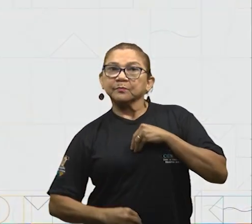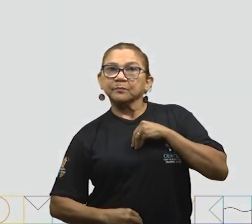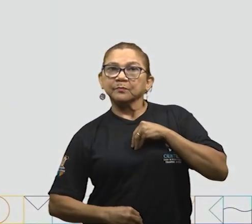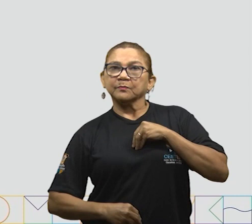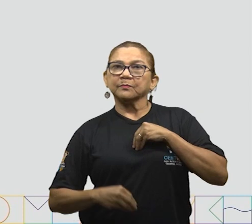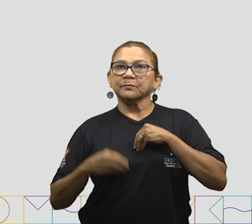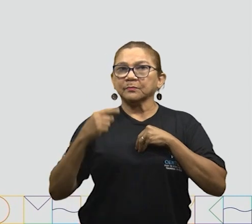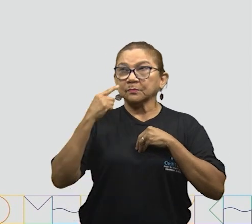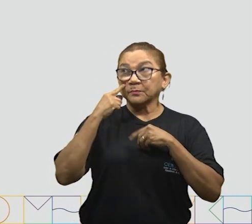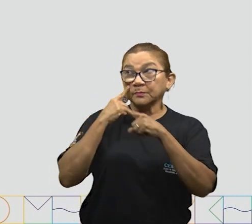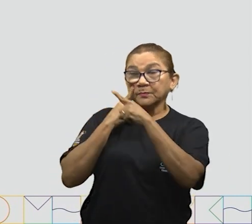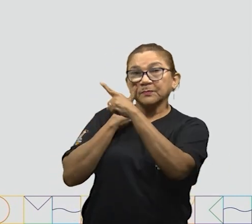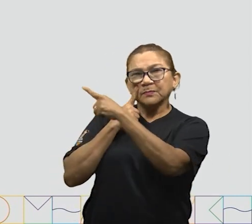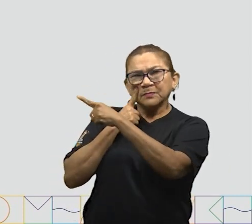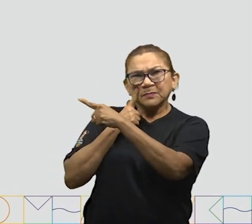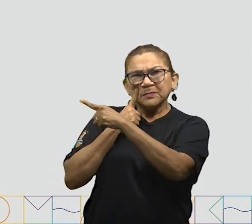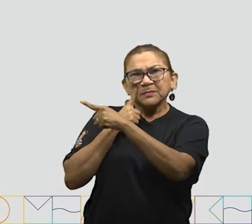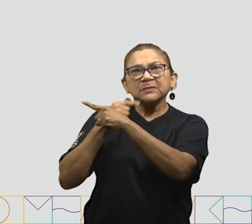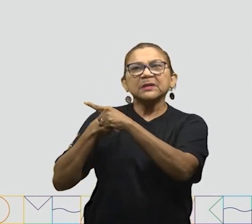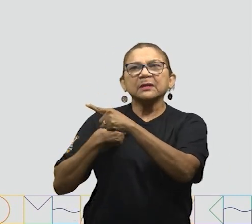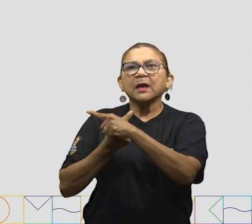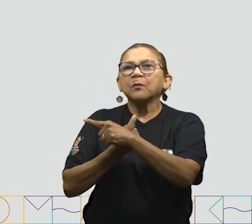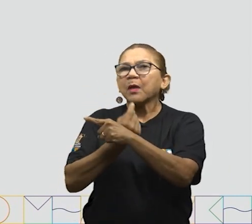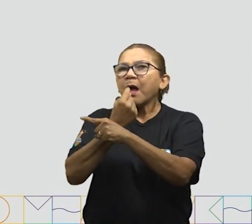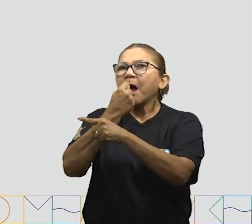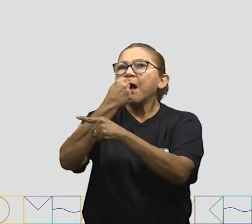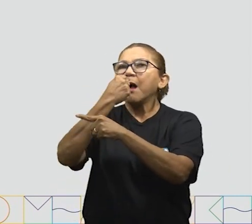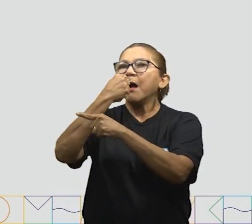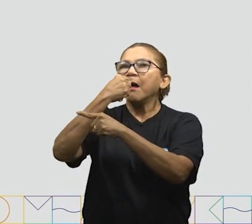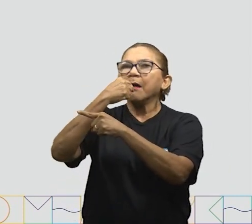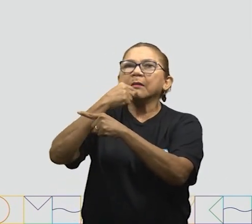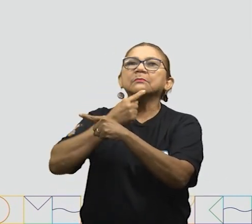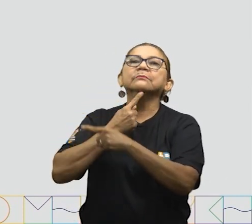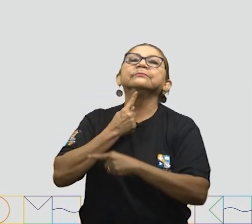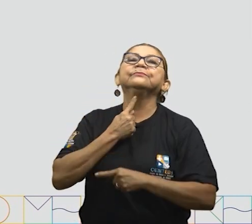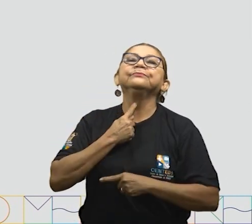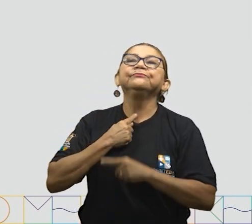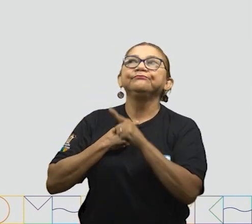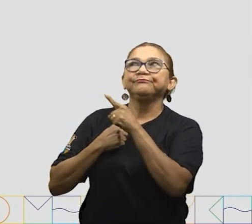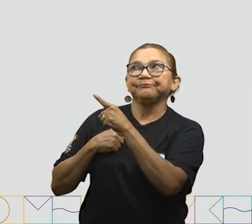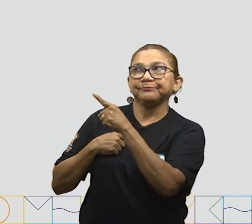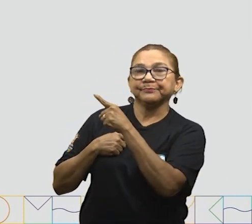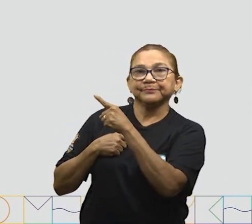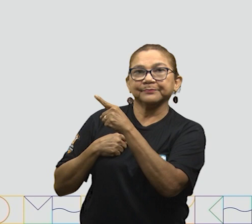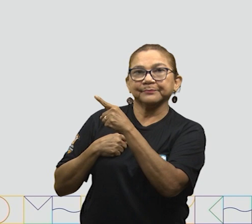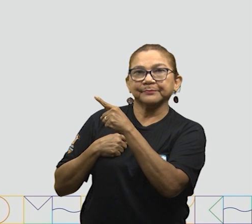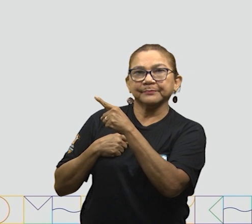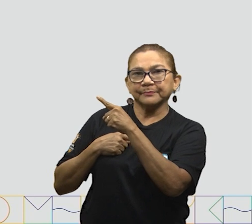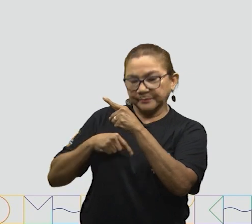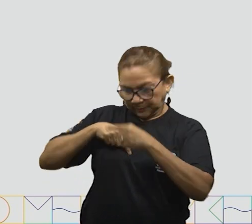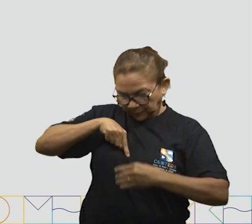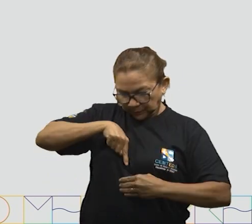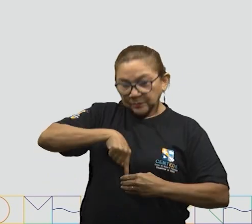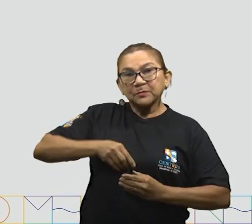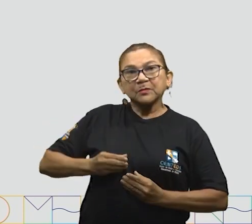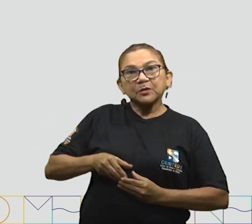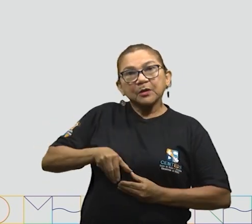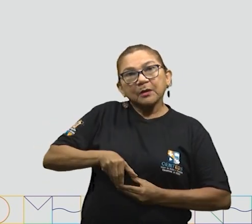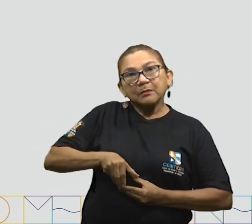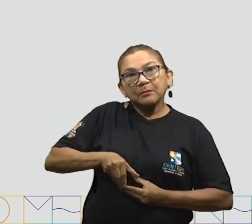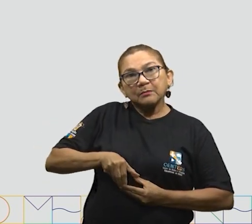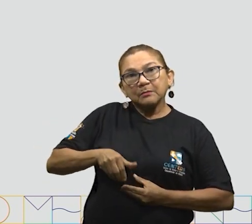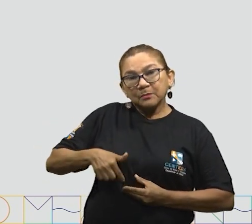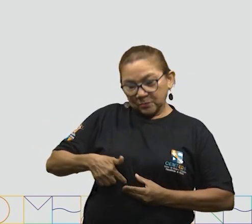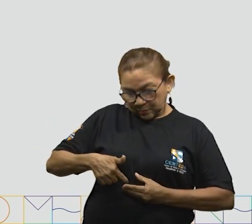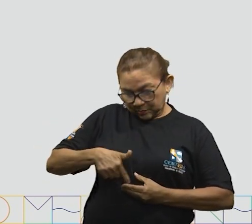peristálticos. Posteriormente, o bolo alimentar passa pela faringe e esôfago, chegando ao estômago.